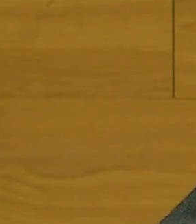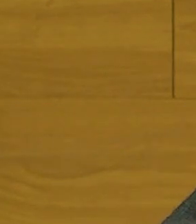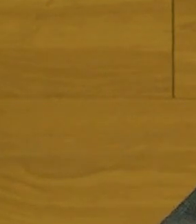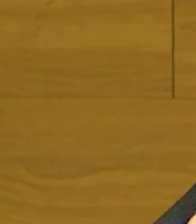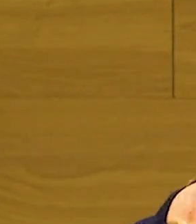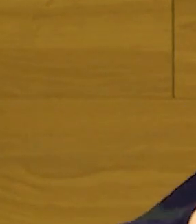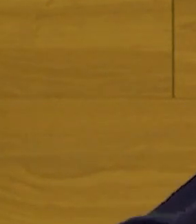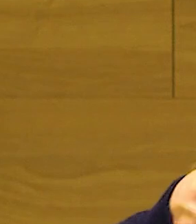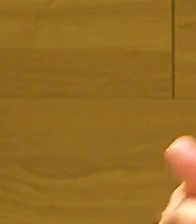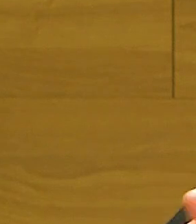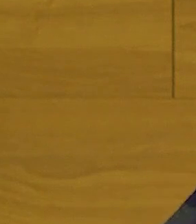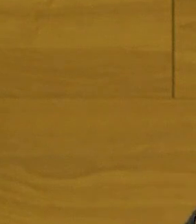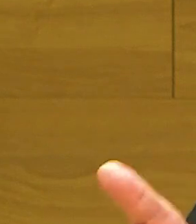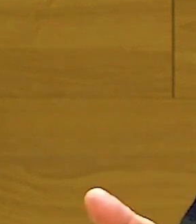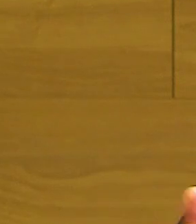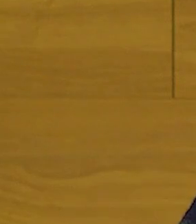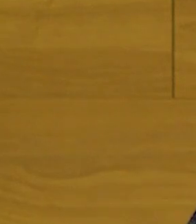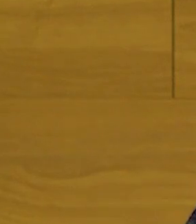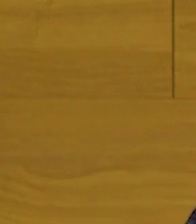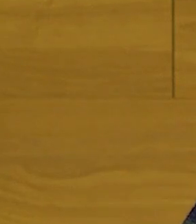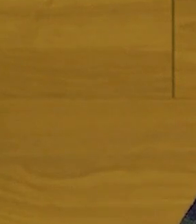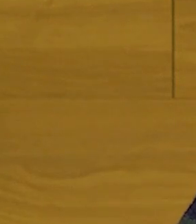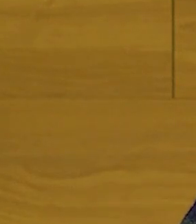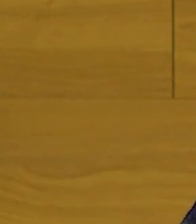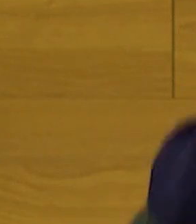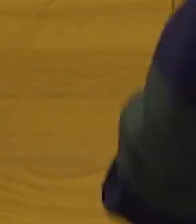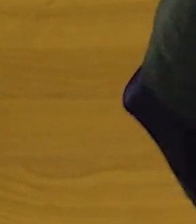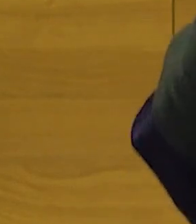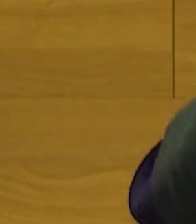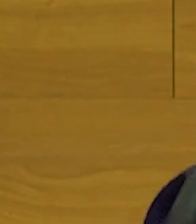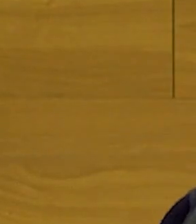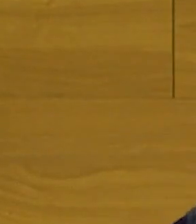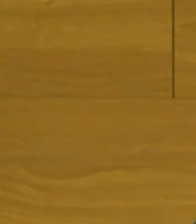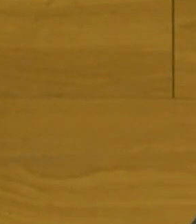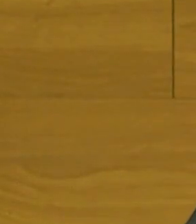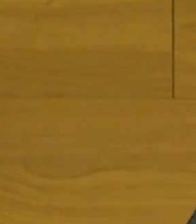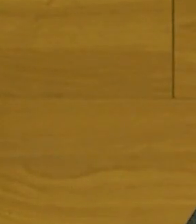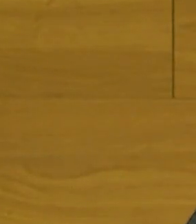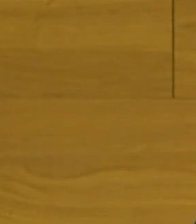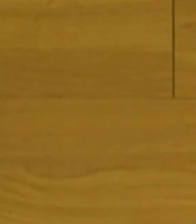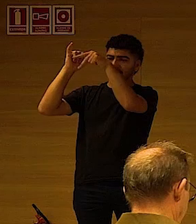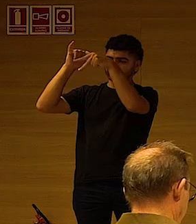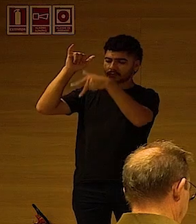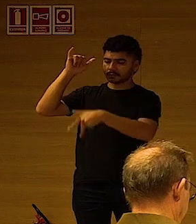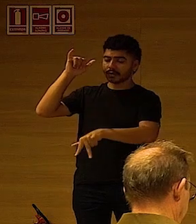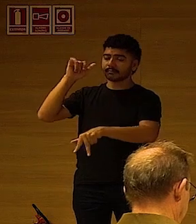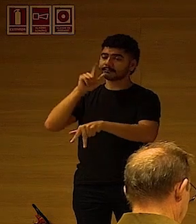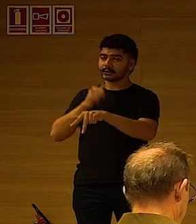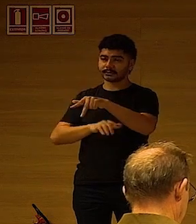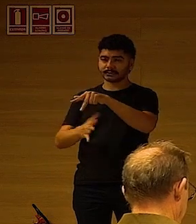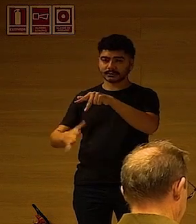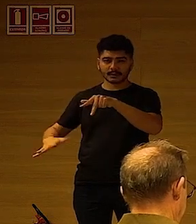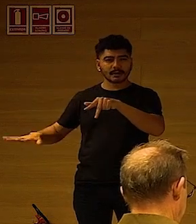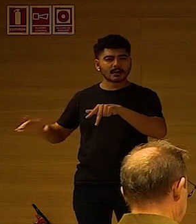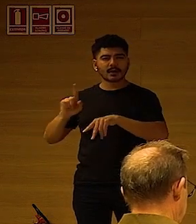de pessoa que tinha assim, proximidade comigo, que foi jogada de um avião e caiu no oceano. Era